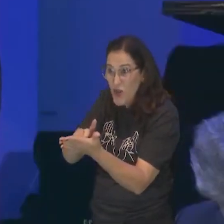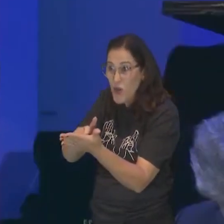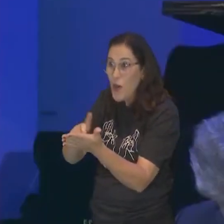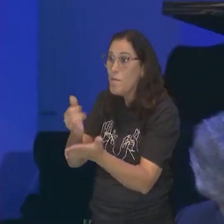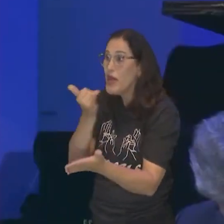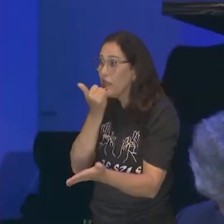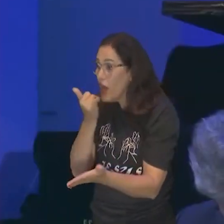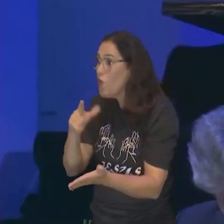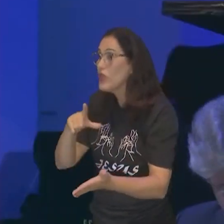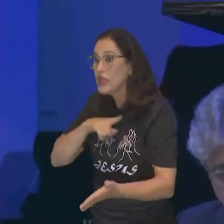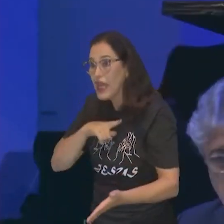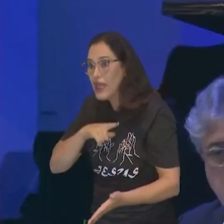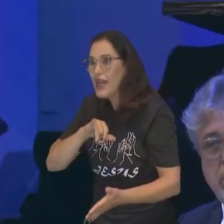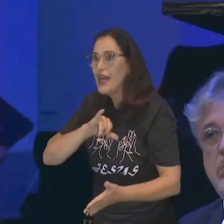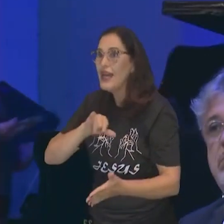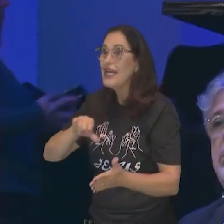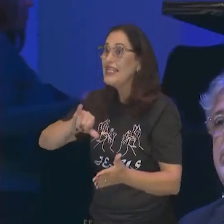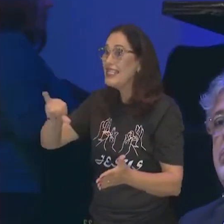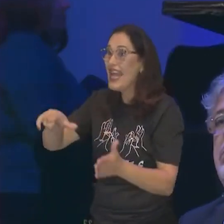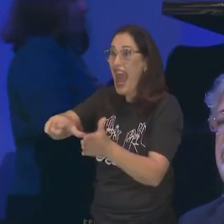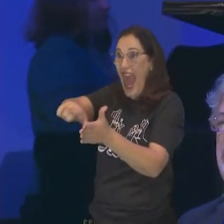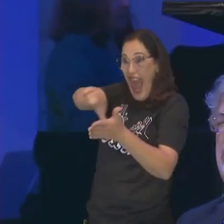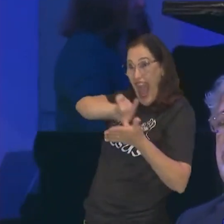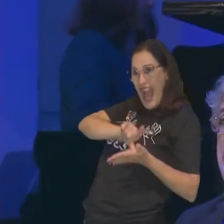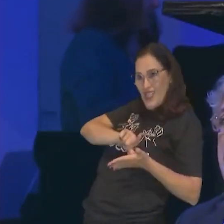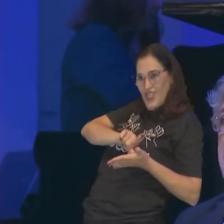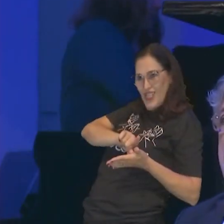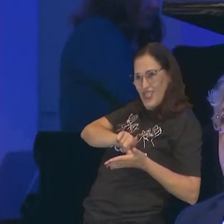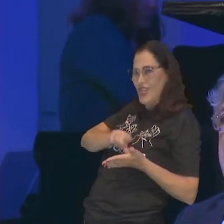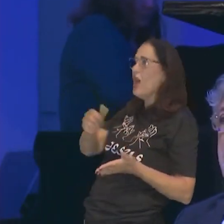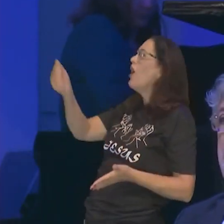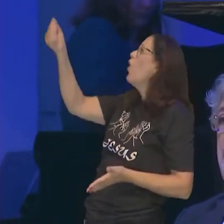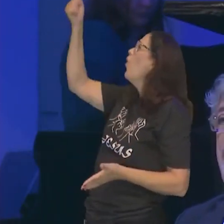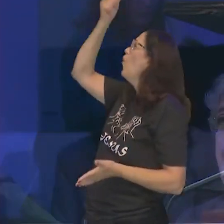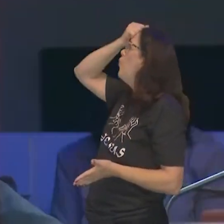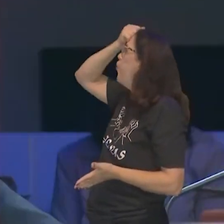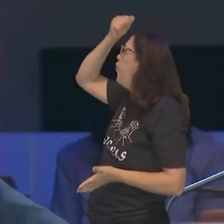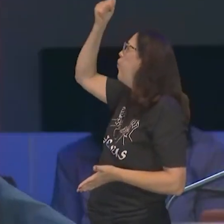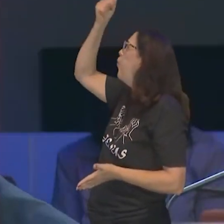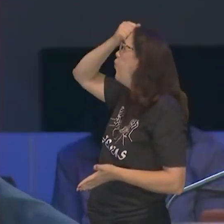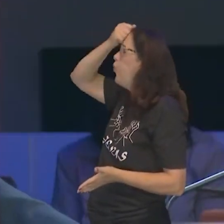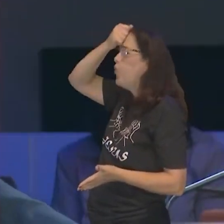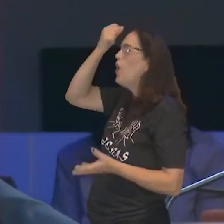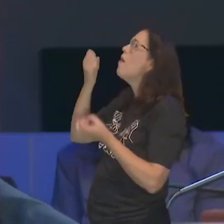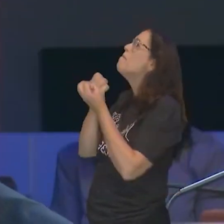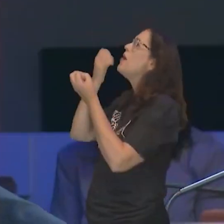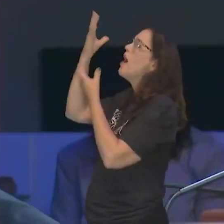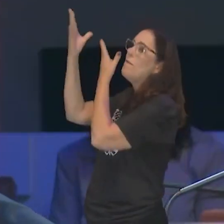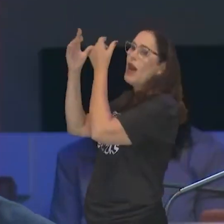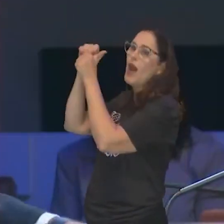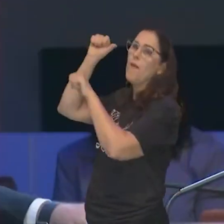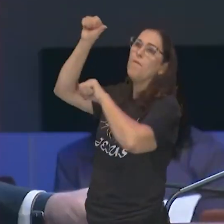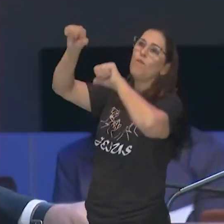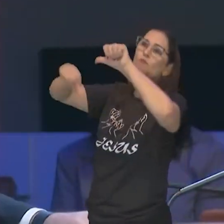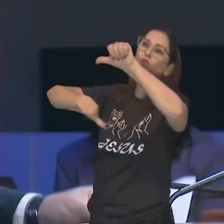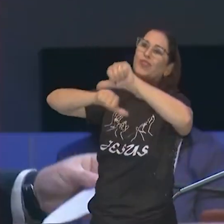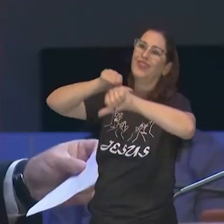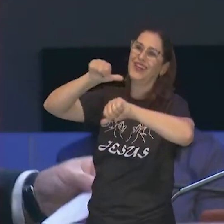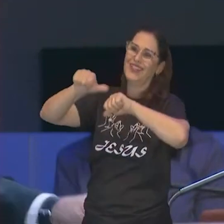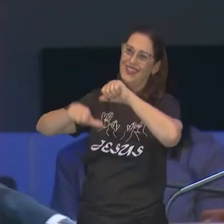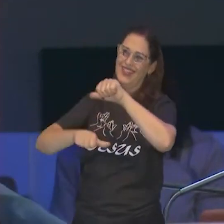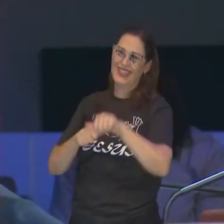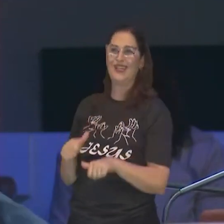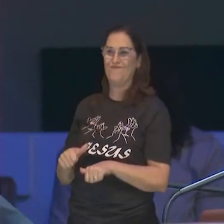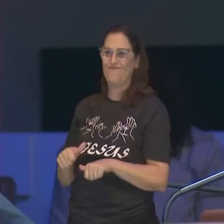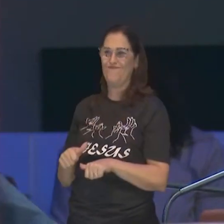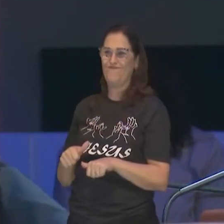arrependimento, confissão e conversão, mudança de rumo, mudança de caminho. Desta